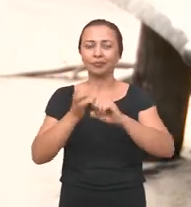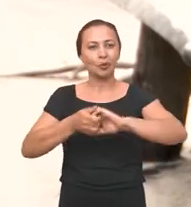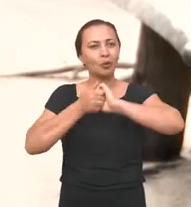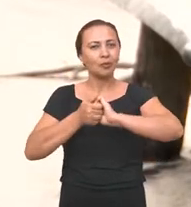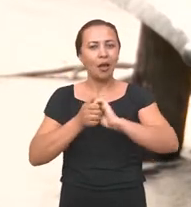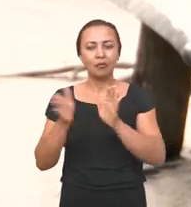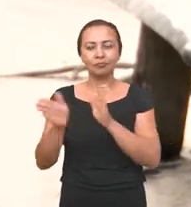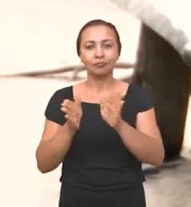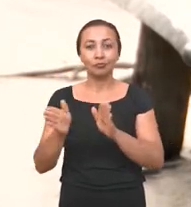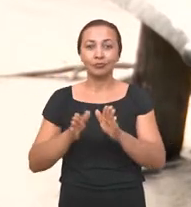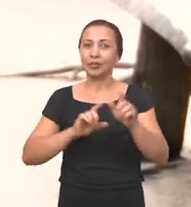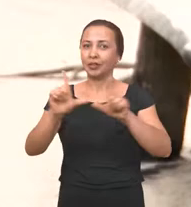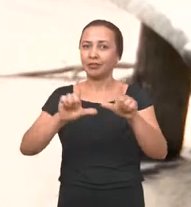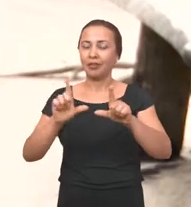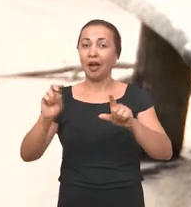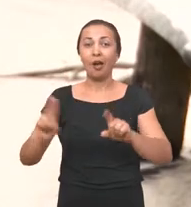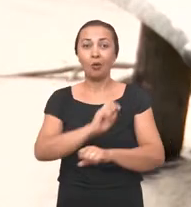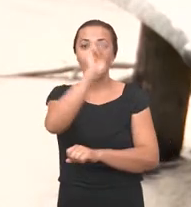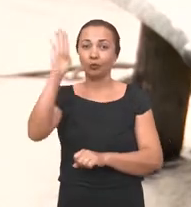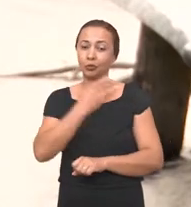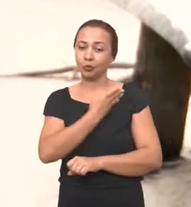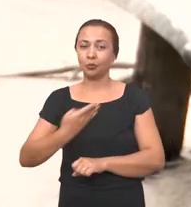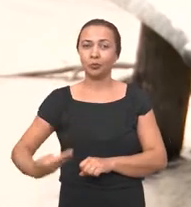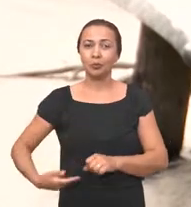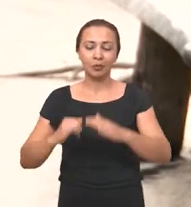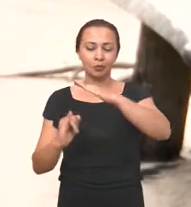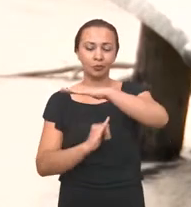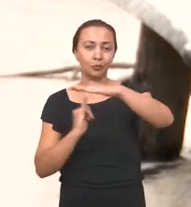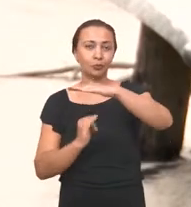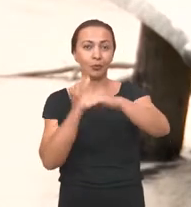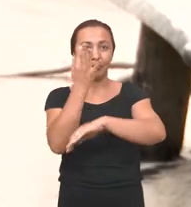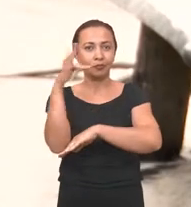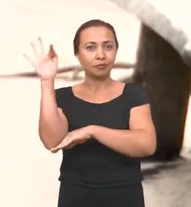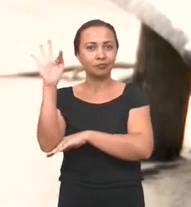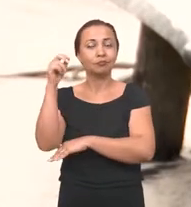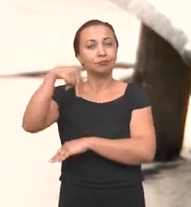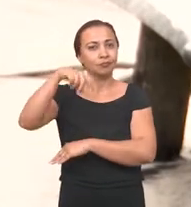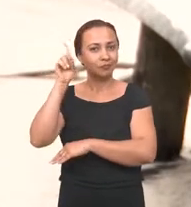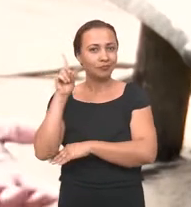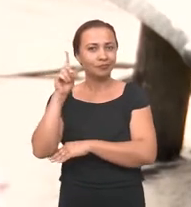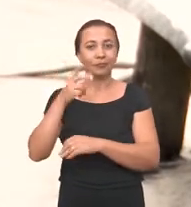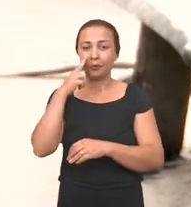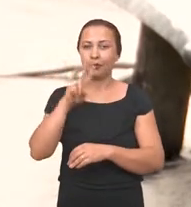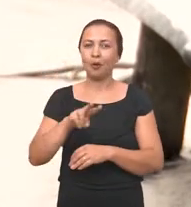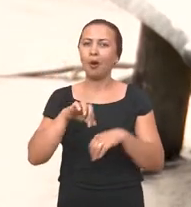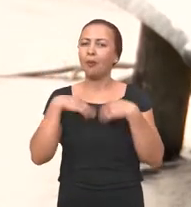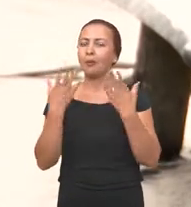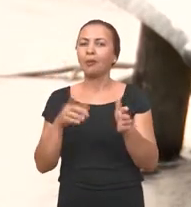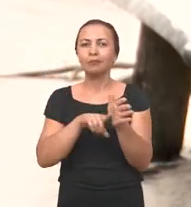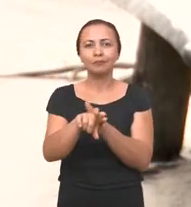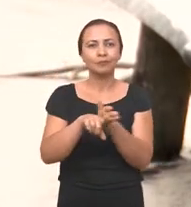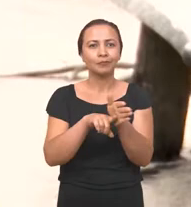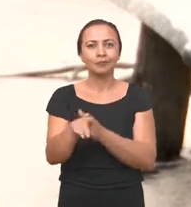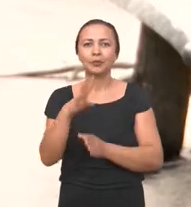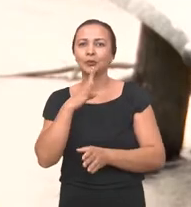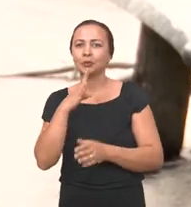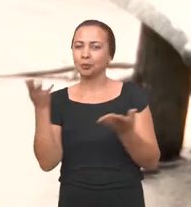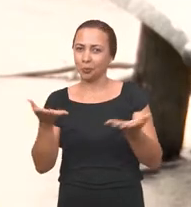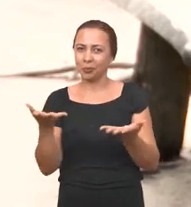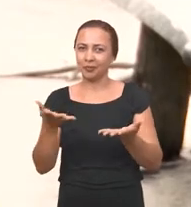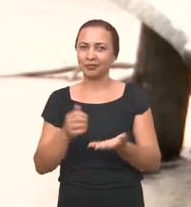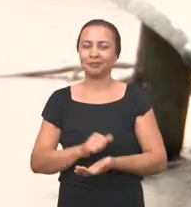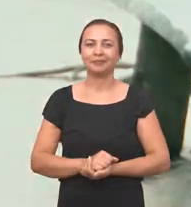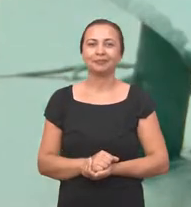colaboração entre emissoras, universidades públicas e institutos federais do Nordeste. Vamos ver quais pesquisas conheceremos